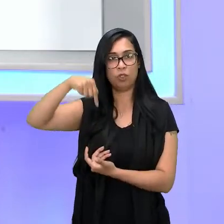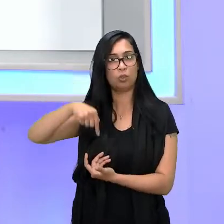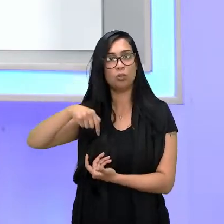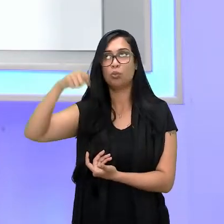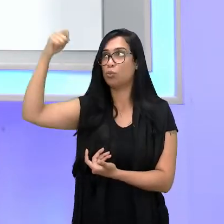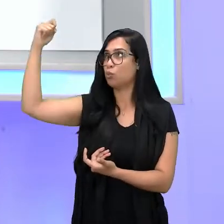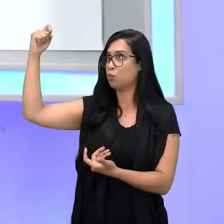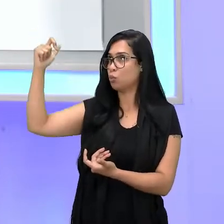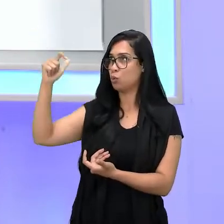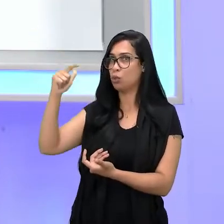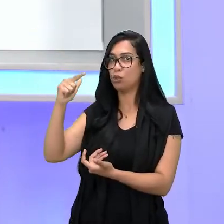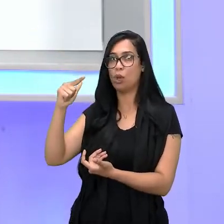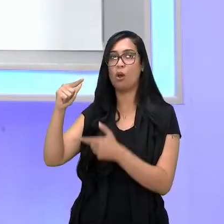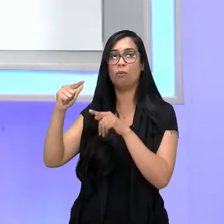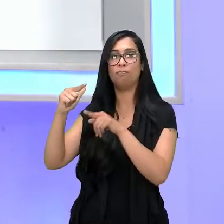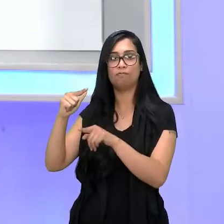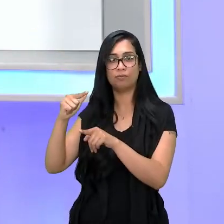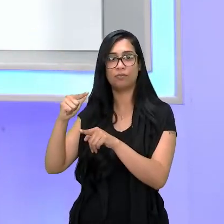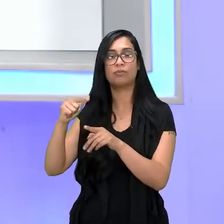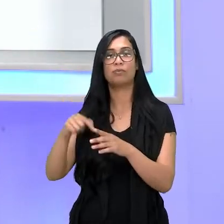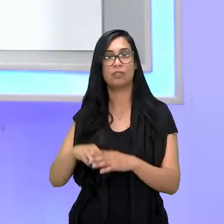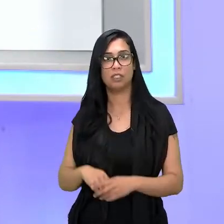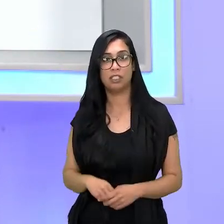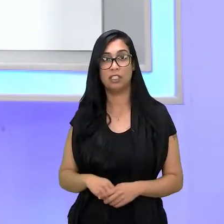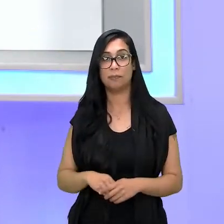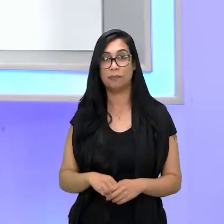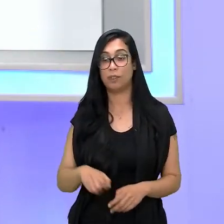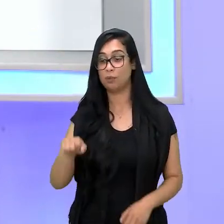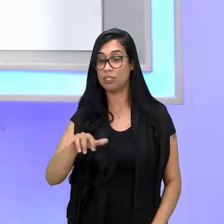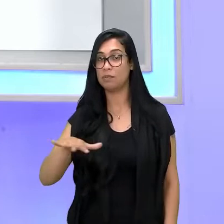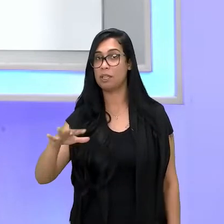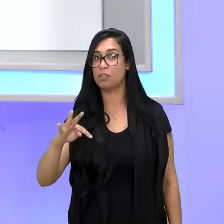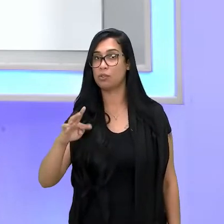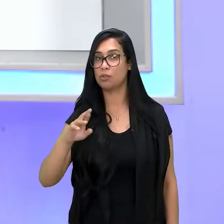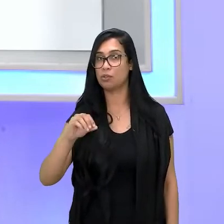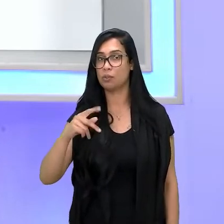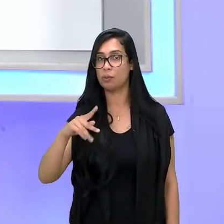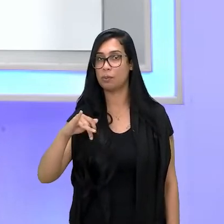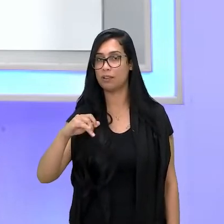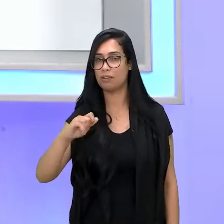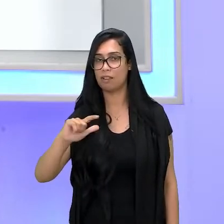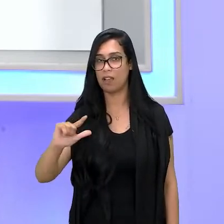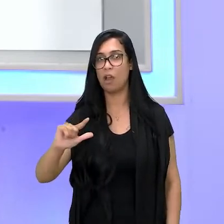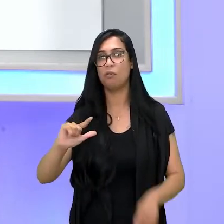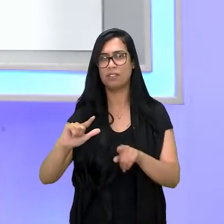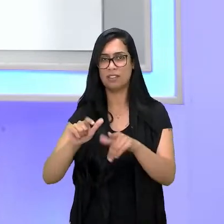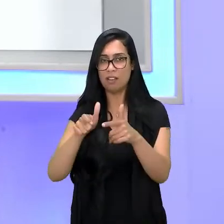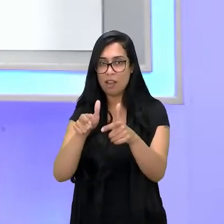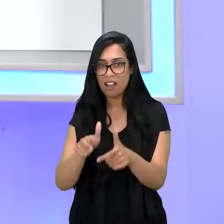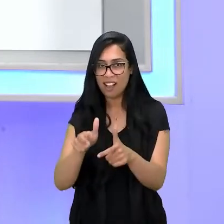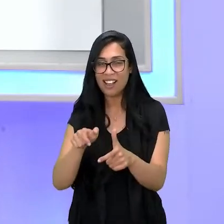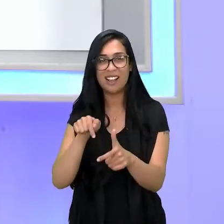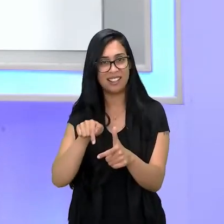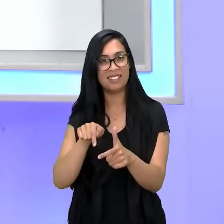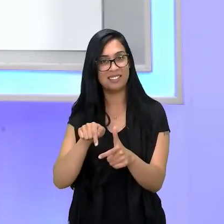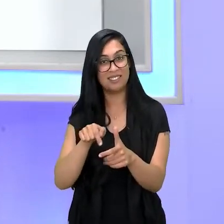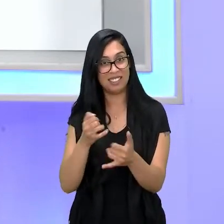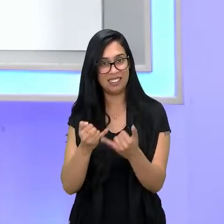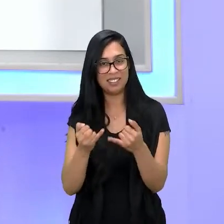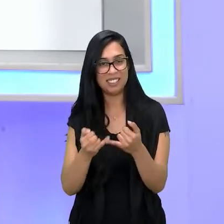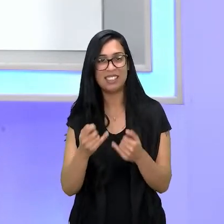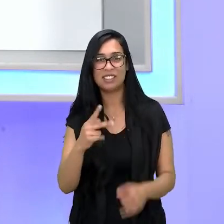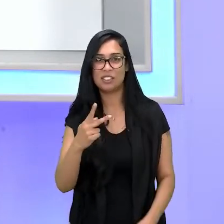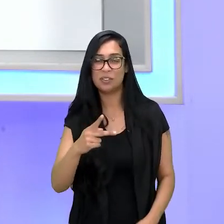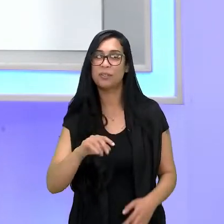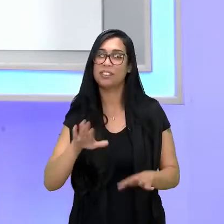ano inteiro costuma ser na zona intertropical, né? Então, se você mora nessa região, você tem um melhor aproveitamento desse tipo de energia